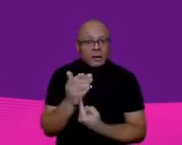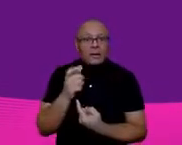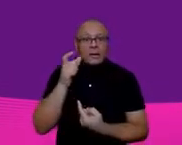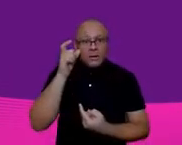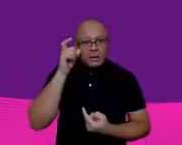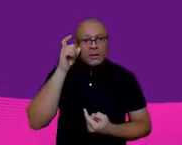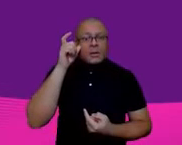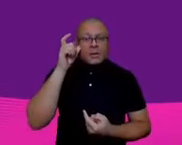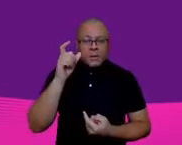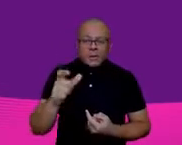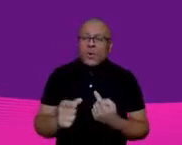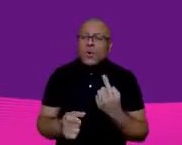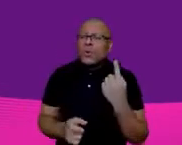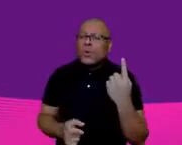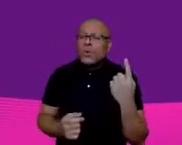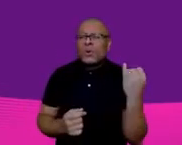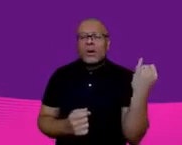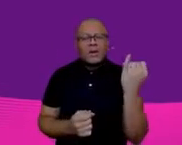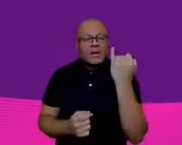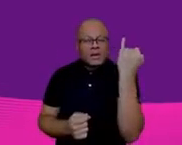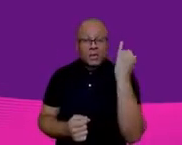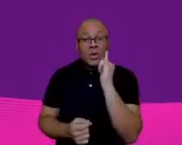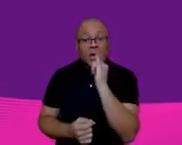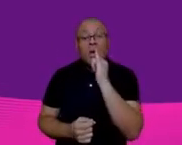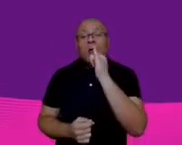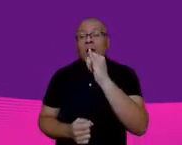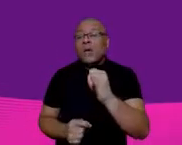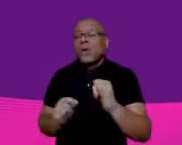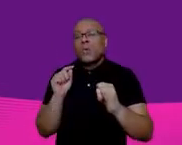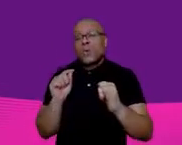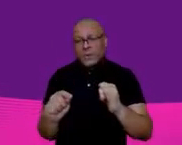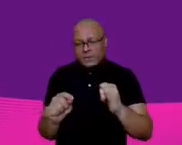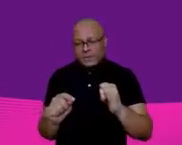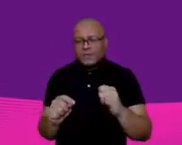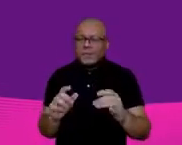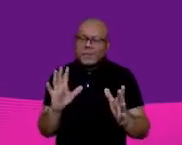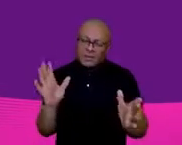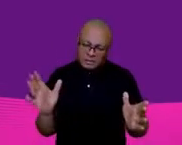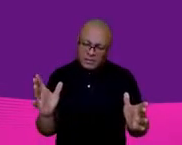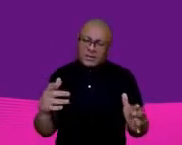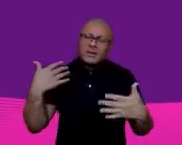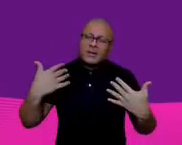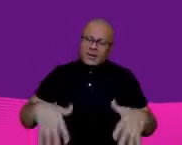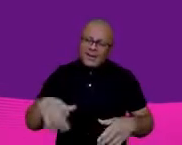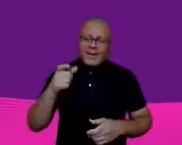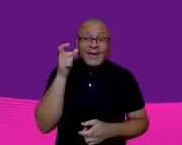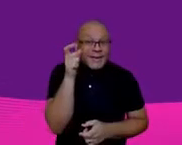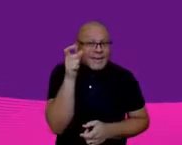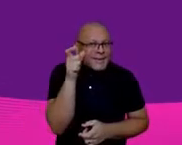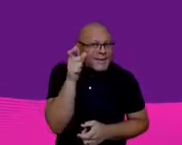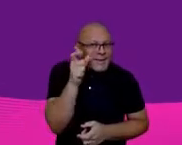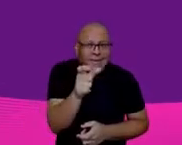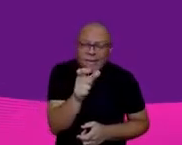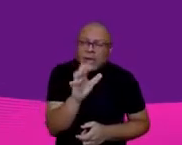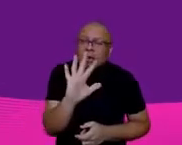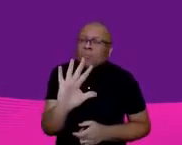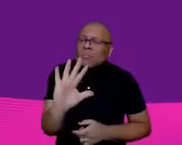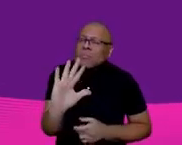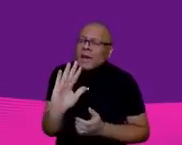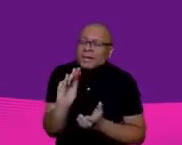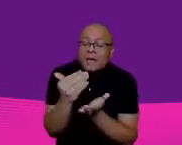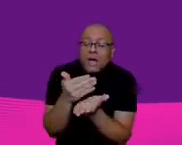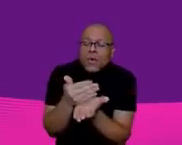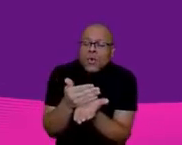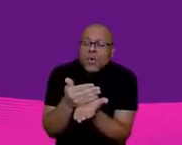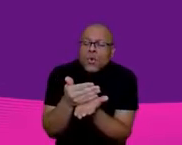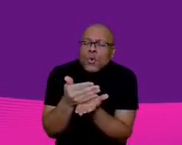coisa importante de lhes dizer é que, mesmo sendo extremamente interessante, estamos só na superfície,